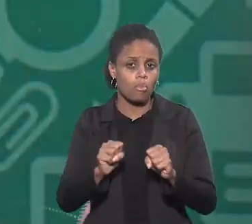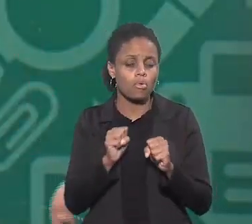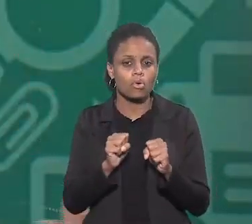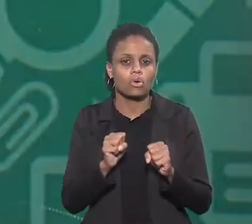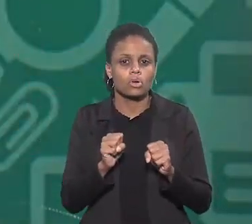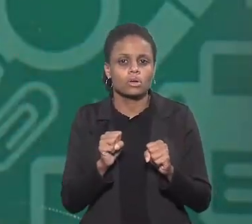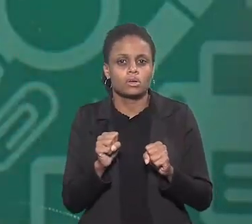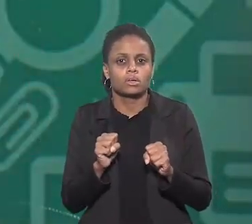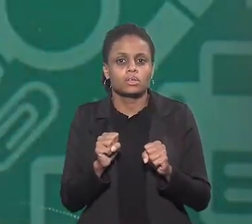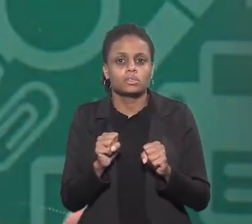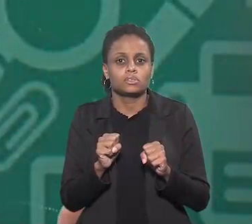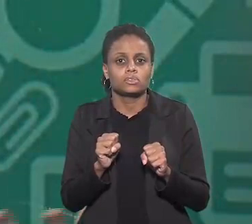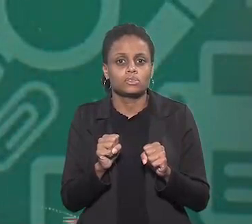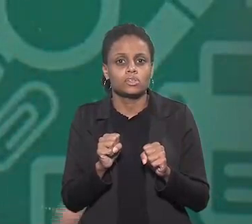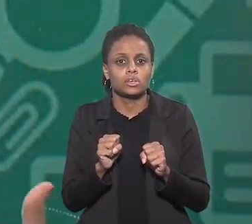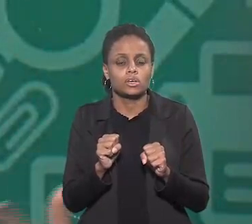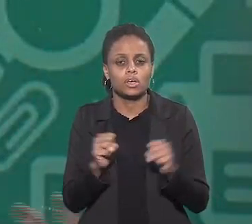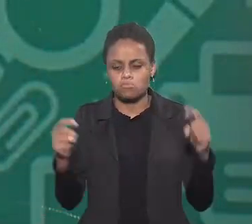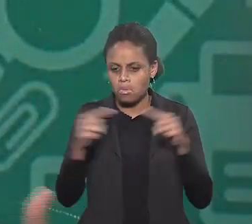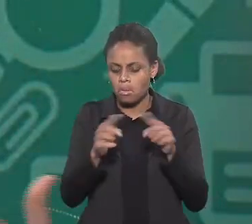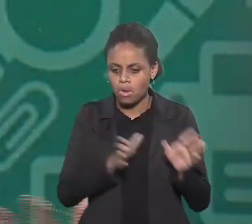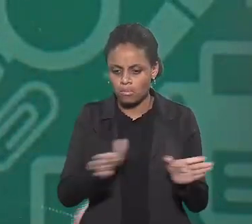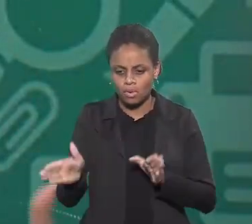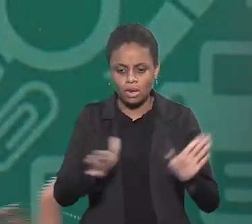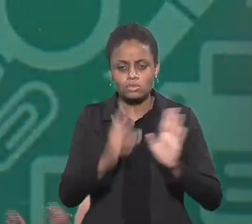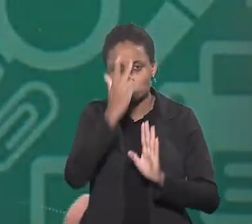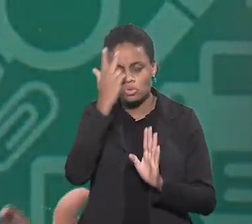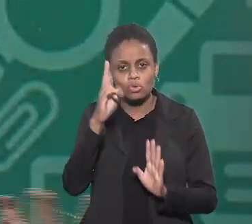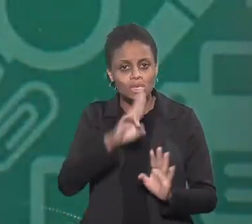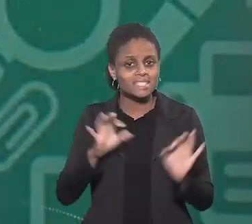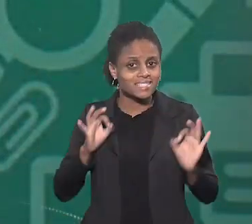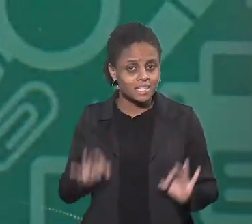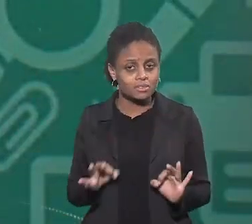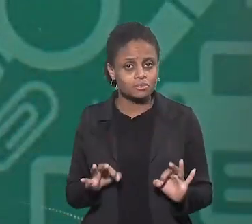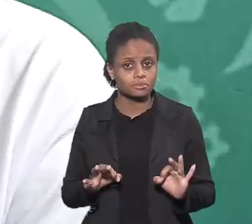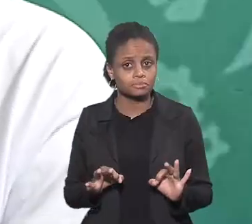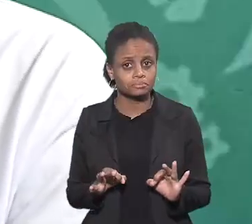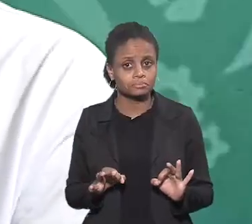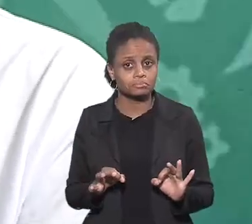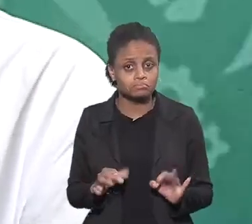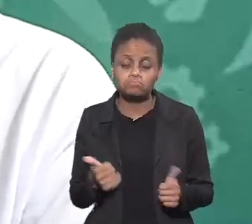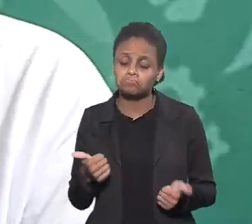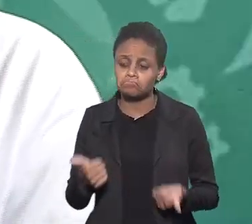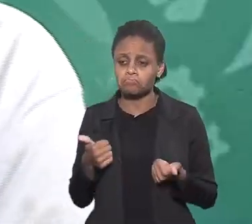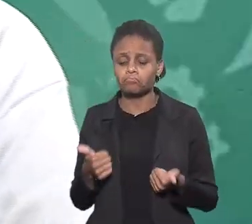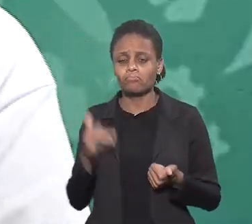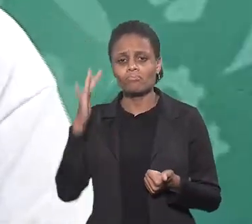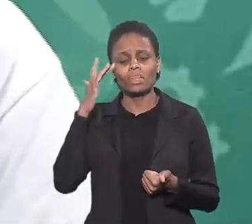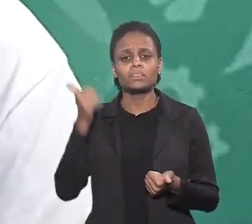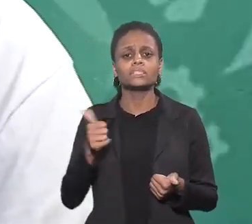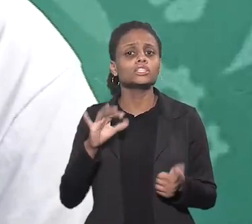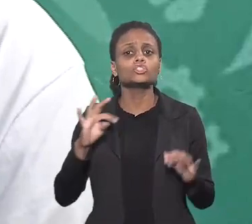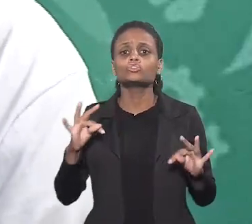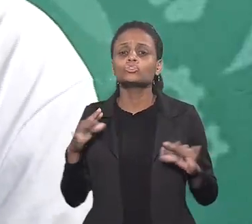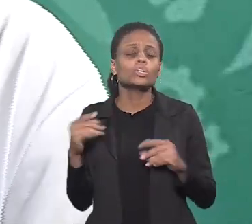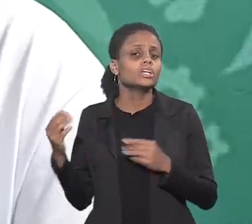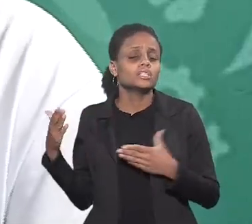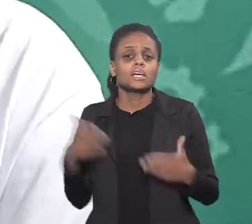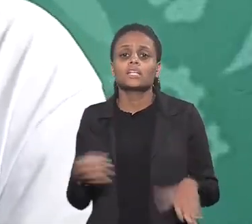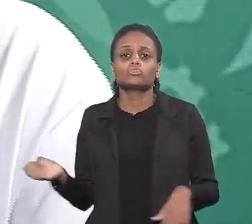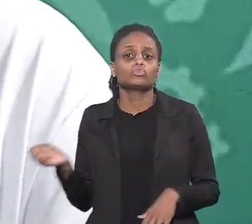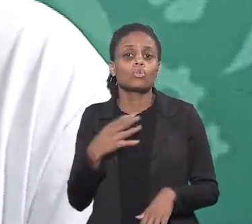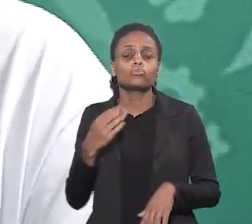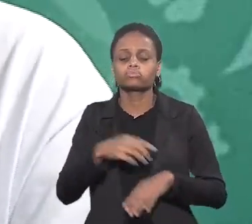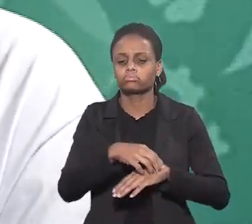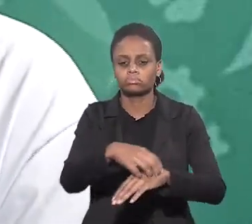pode realmente ser acessível às pessoas utilizarem de forma adequada? Sim, eu acho que sim. Eu acho que toda chegada